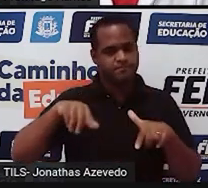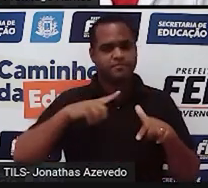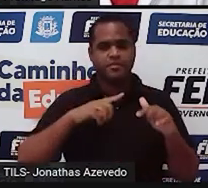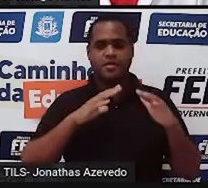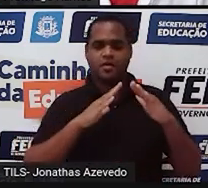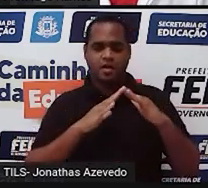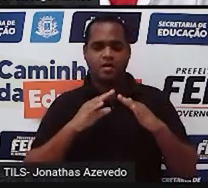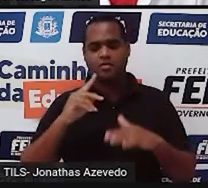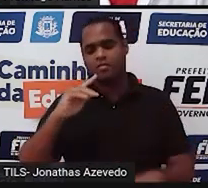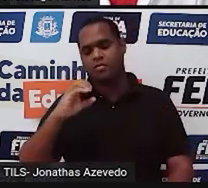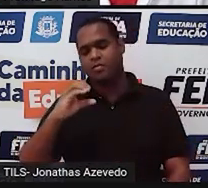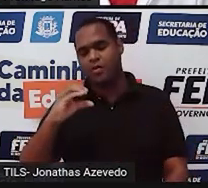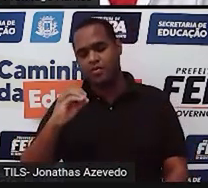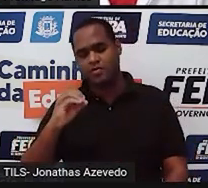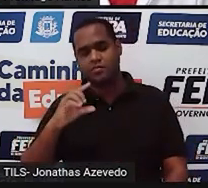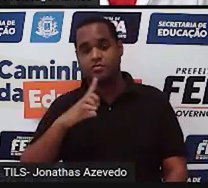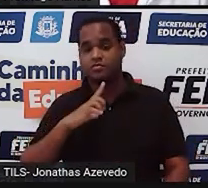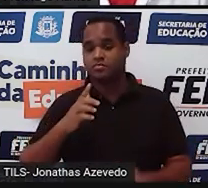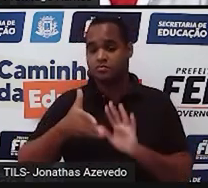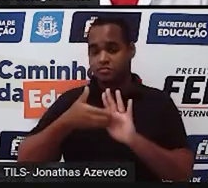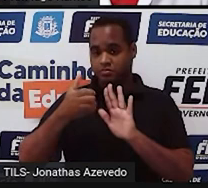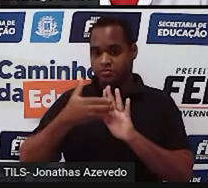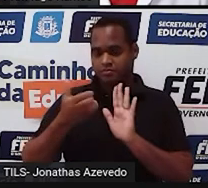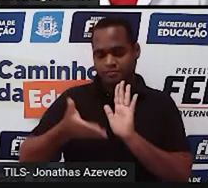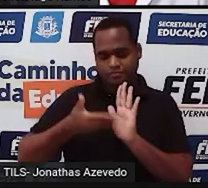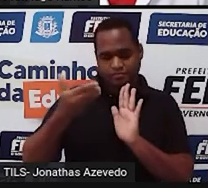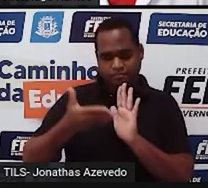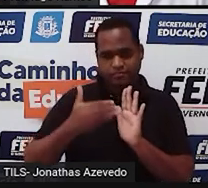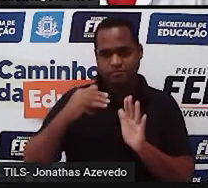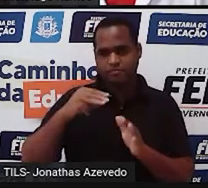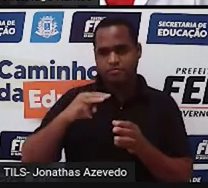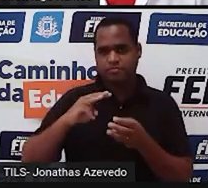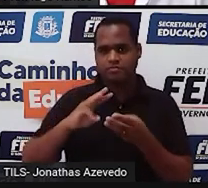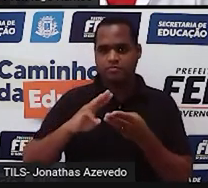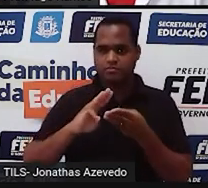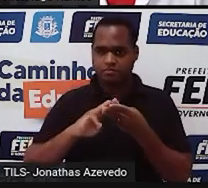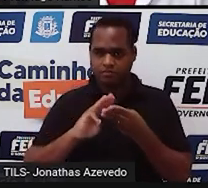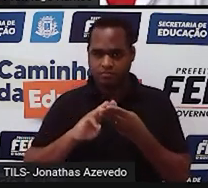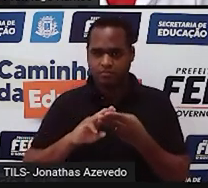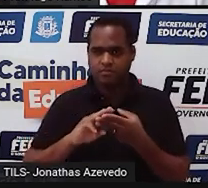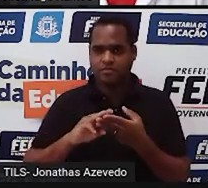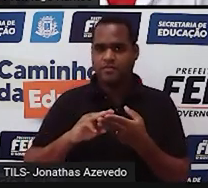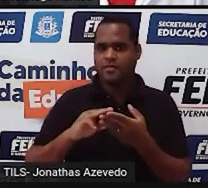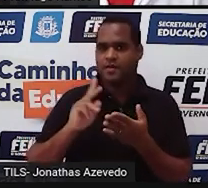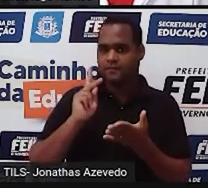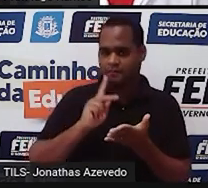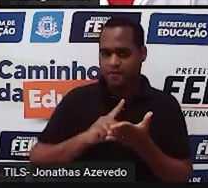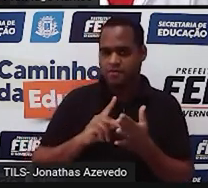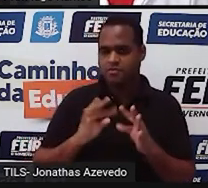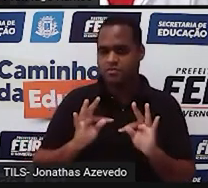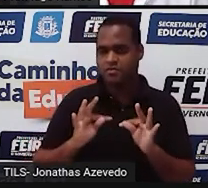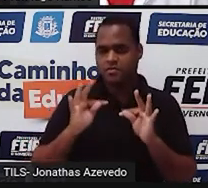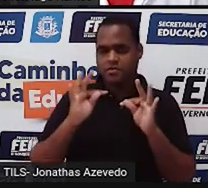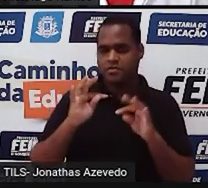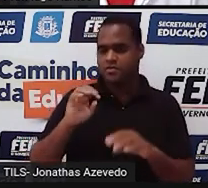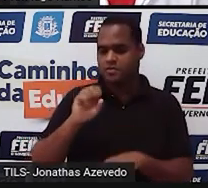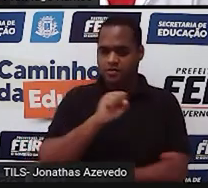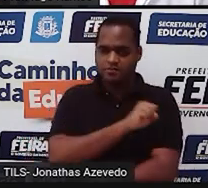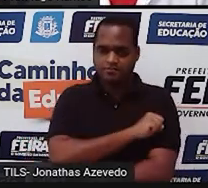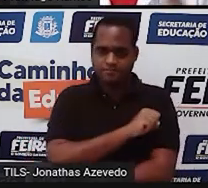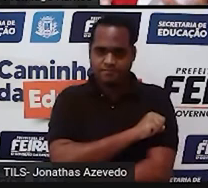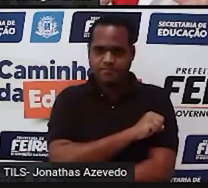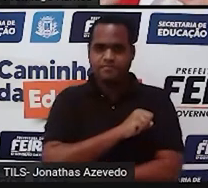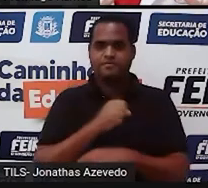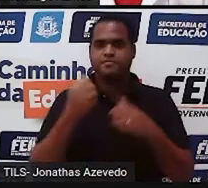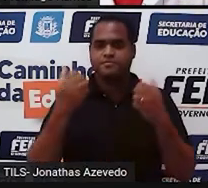casas e do poço ela foi retirada a lei do livro chamado matemática realidade tecnologia um livro de oitavo ano